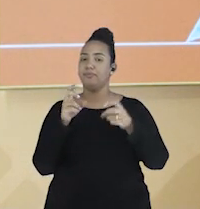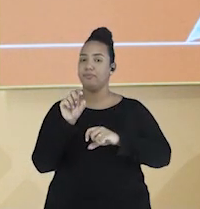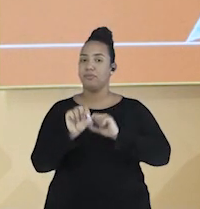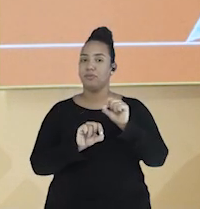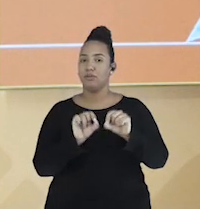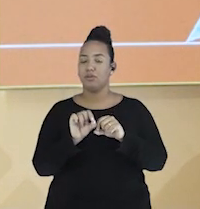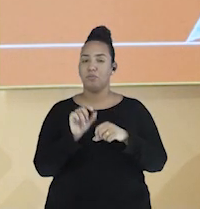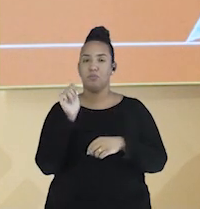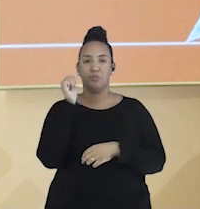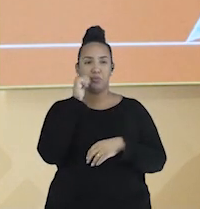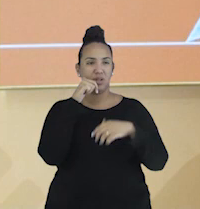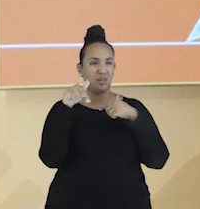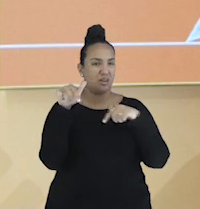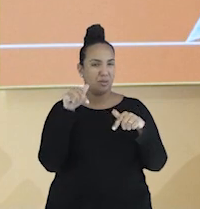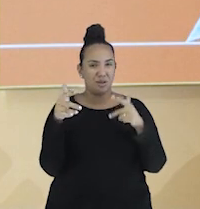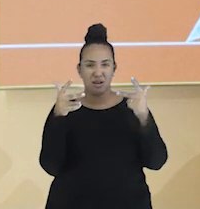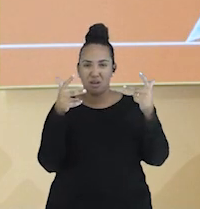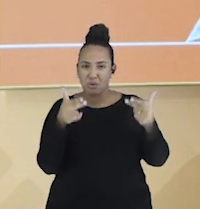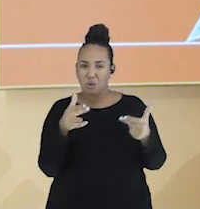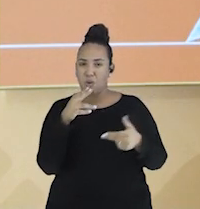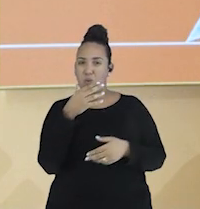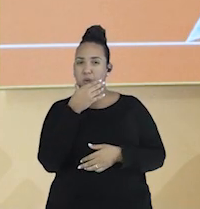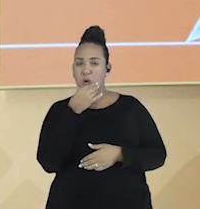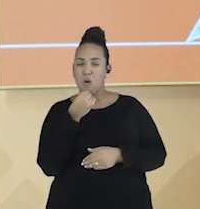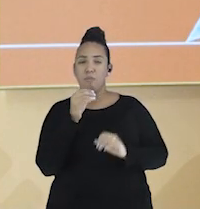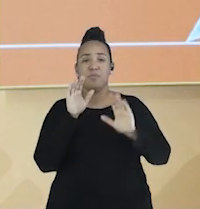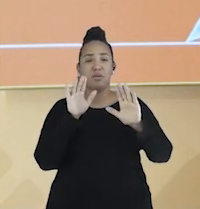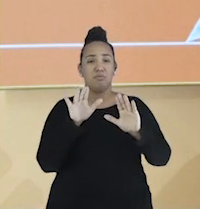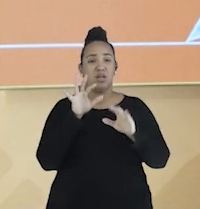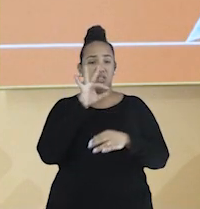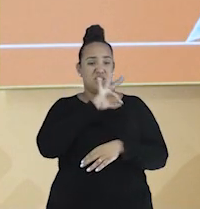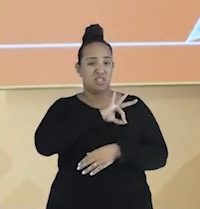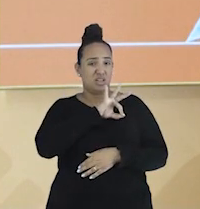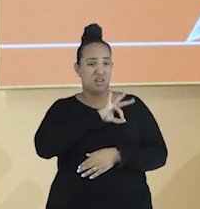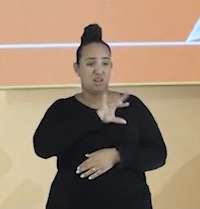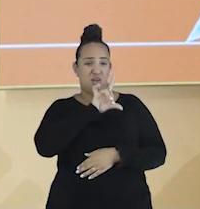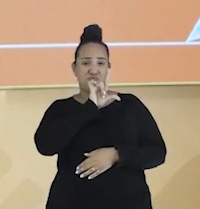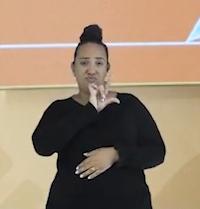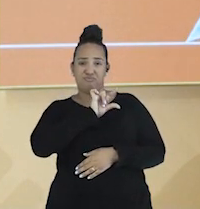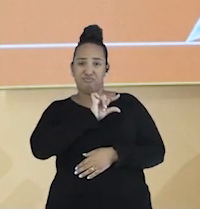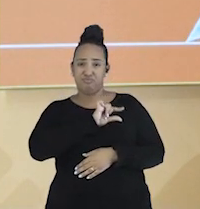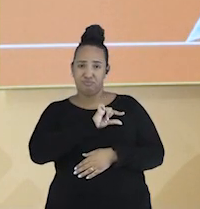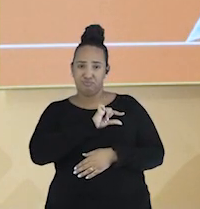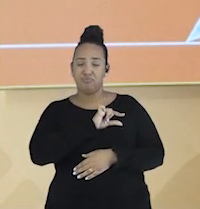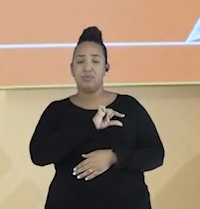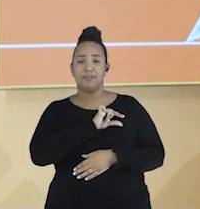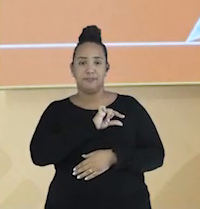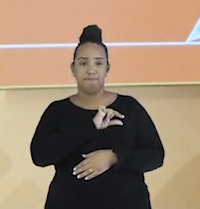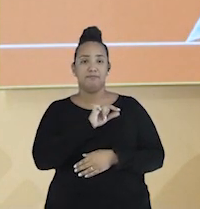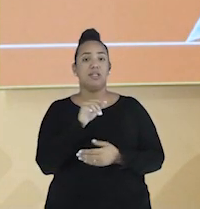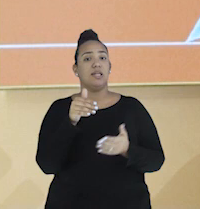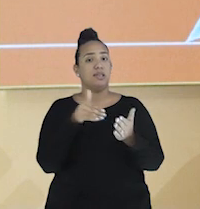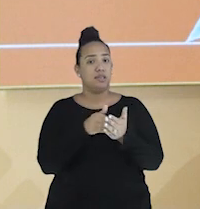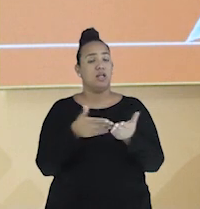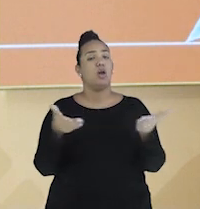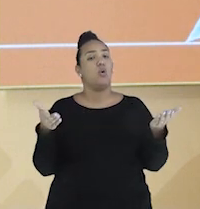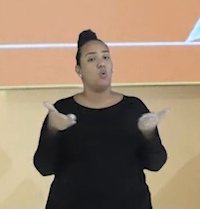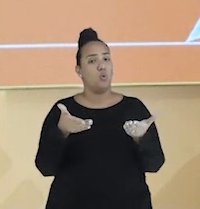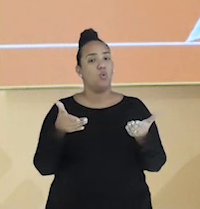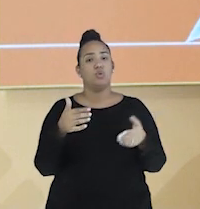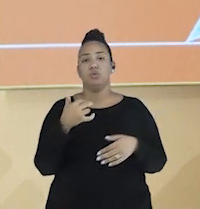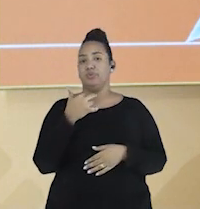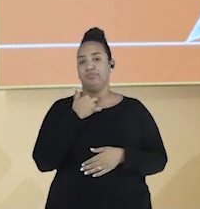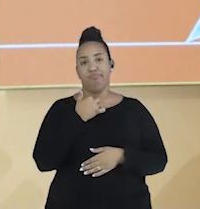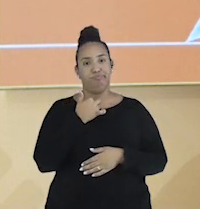Percebemos que, mesmo trabalhando igual aos homens, as mulheres recebiam muito menos, o que era e ainda